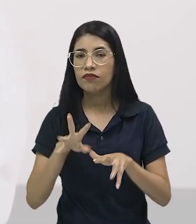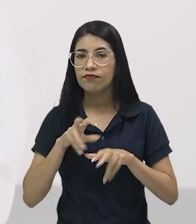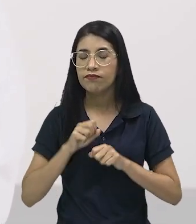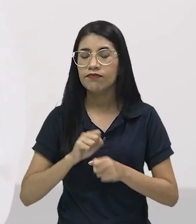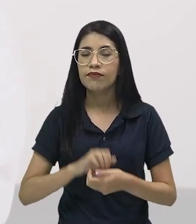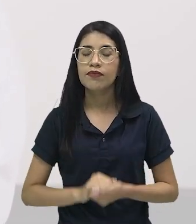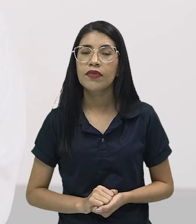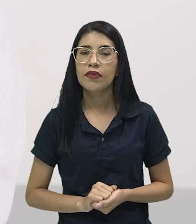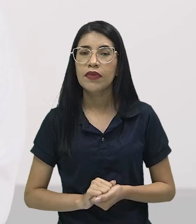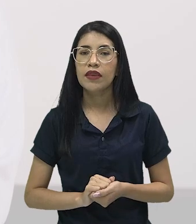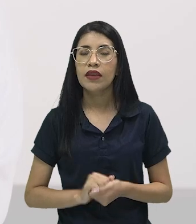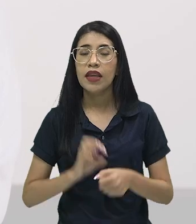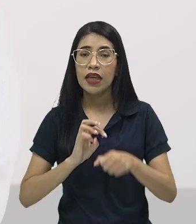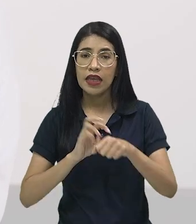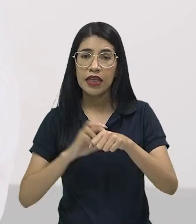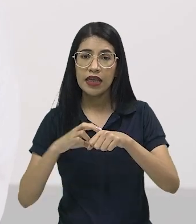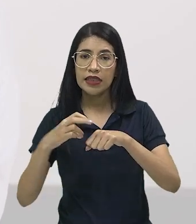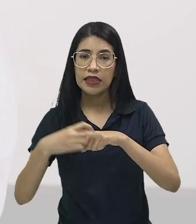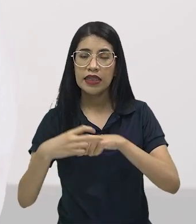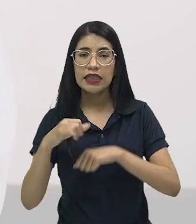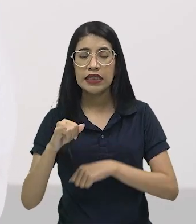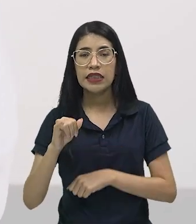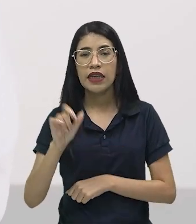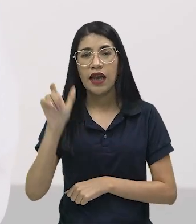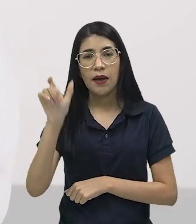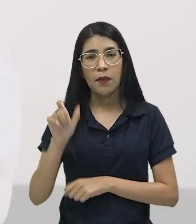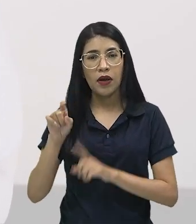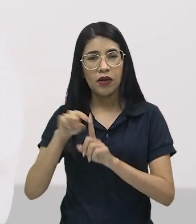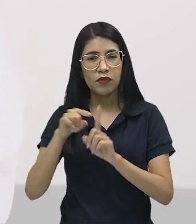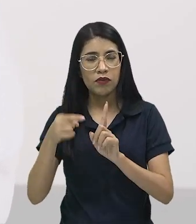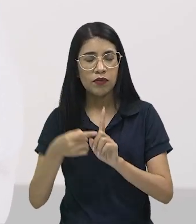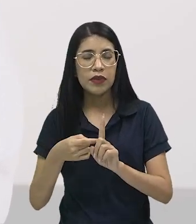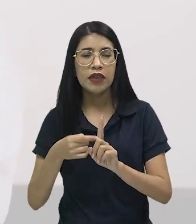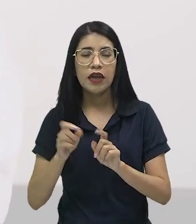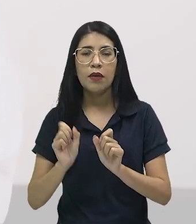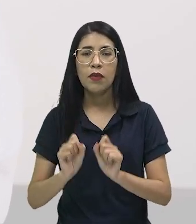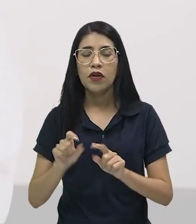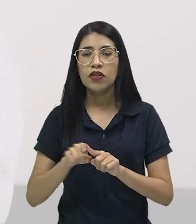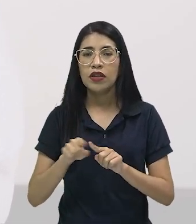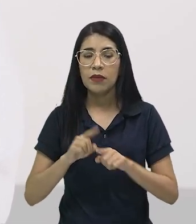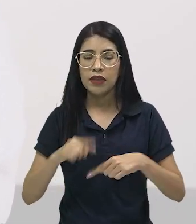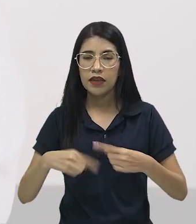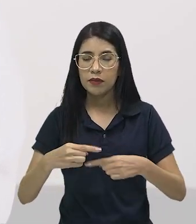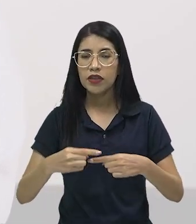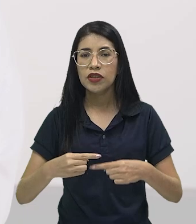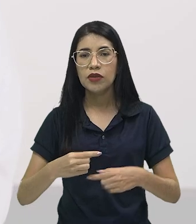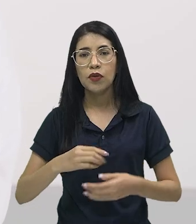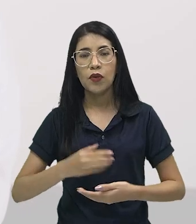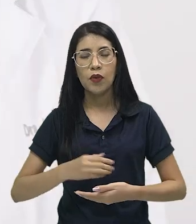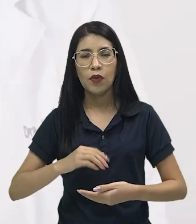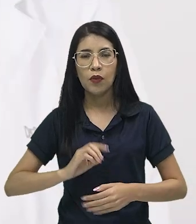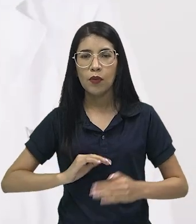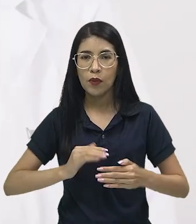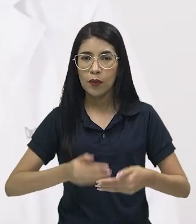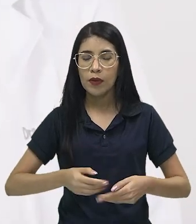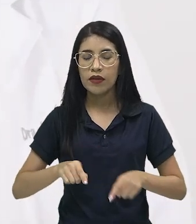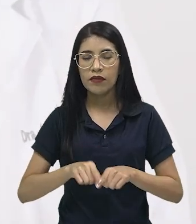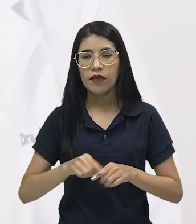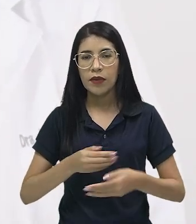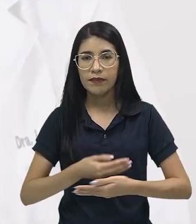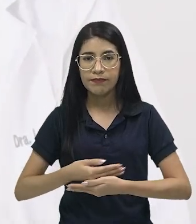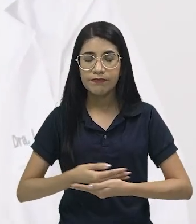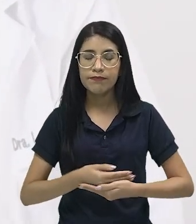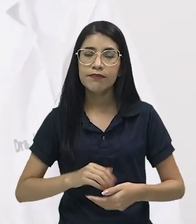zika, quando a gestante se infecta, a transmissão para o feto, causando a síndrome congênita de zika. Qual a